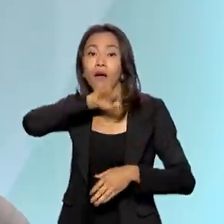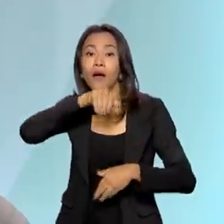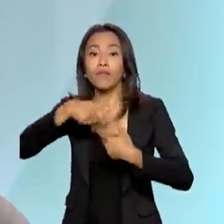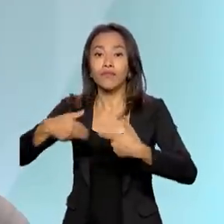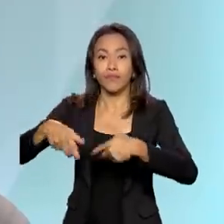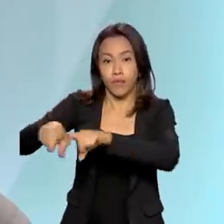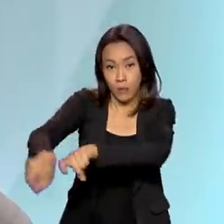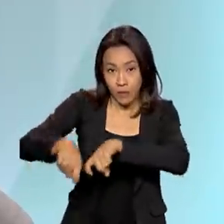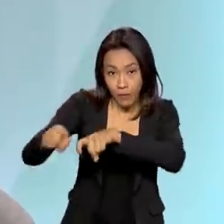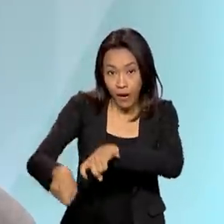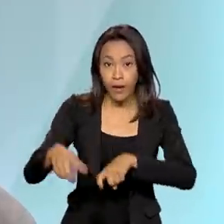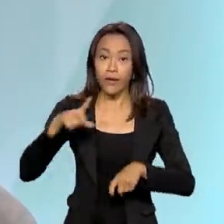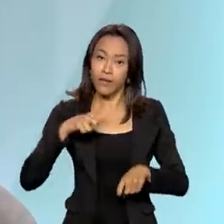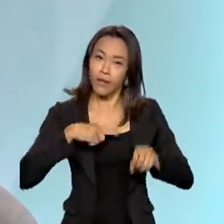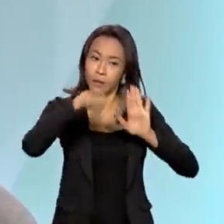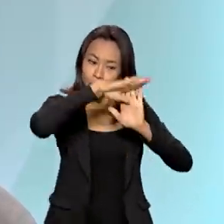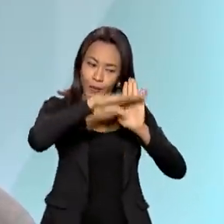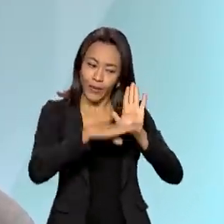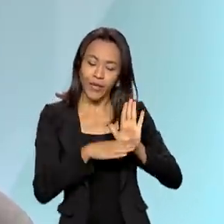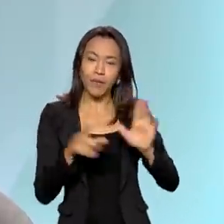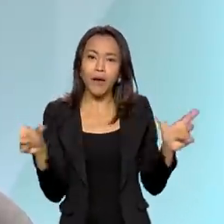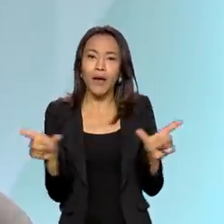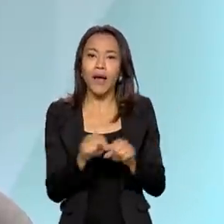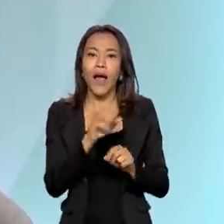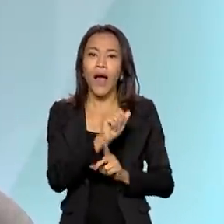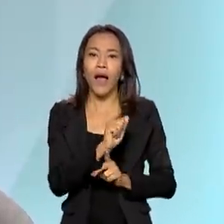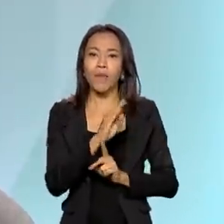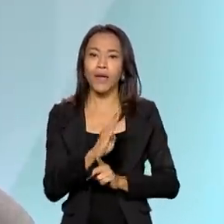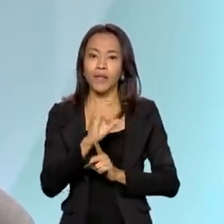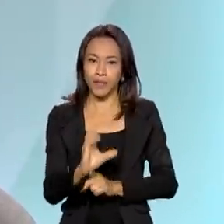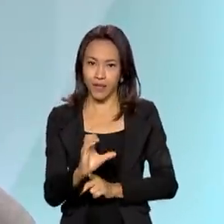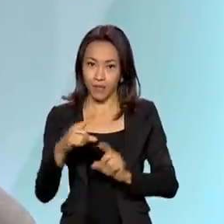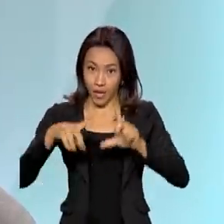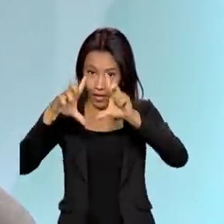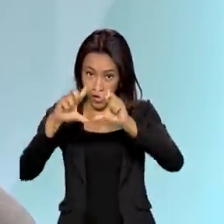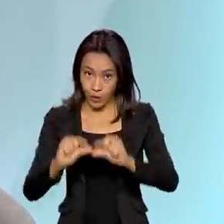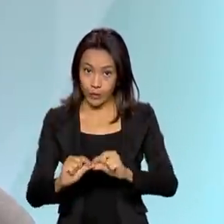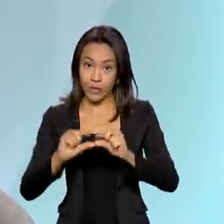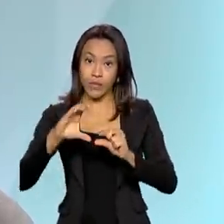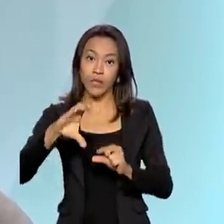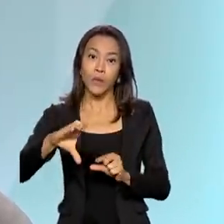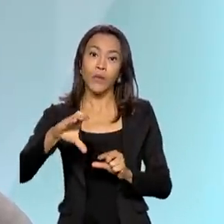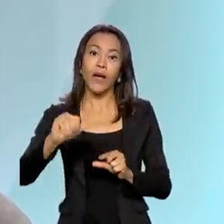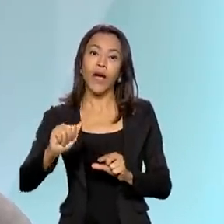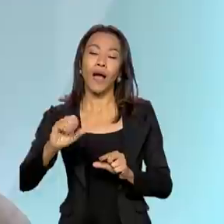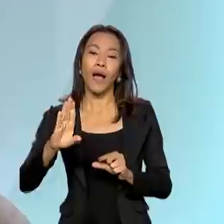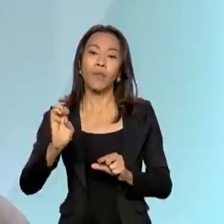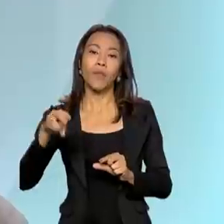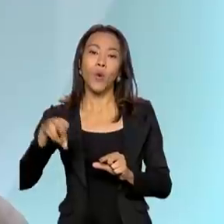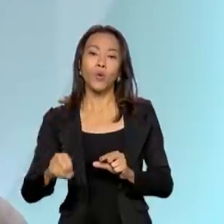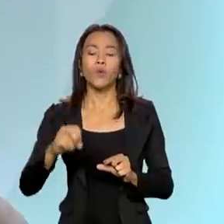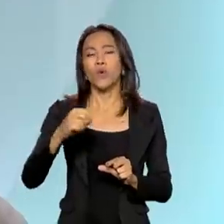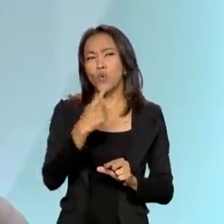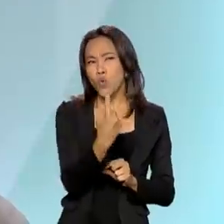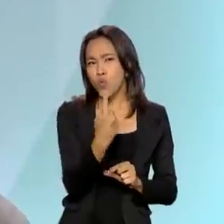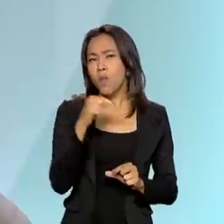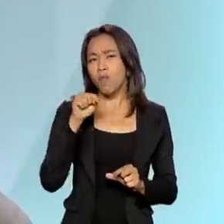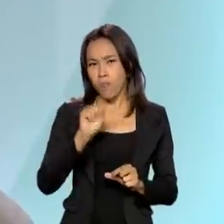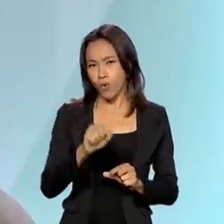programa chamado ABC, Agricultura de Baixo Carbono, que deve reduzir 1,3